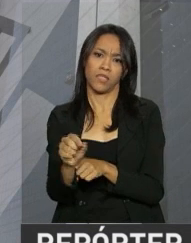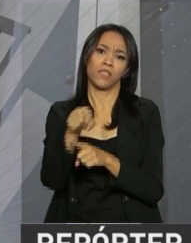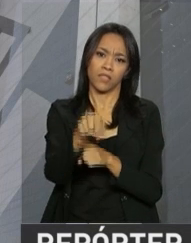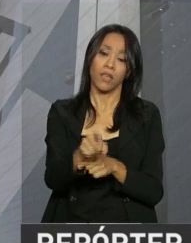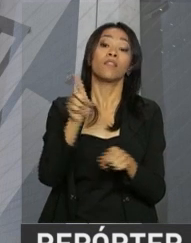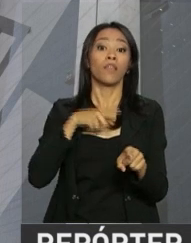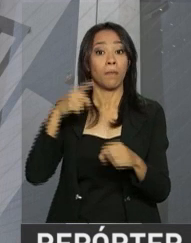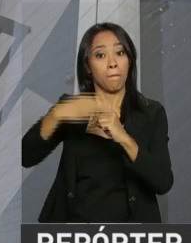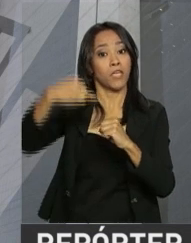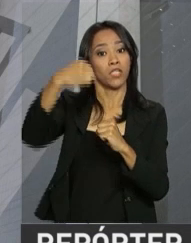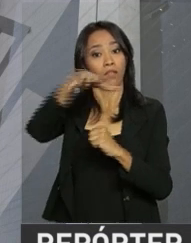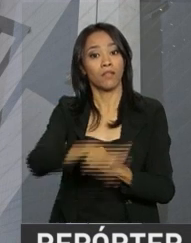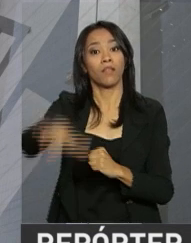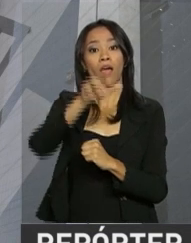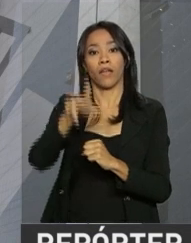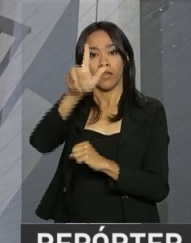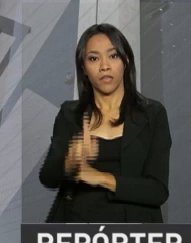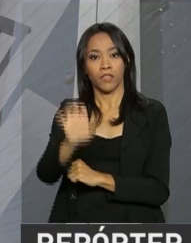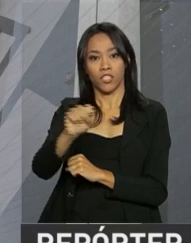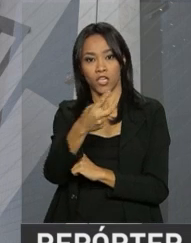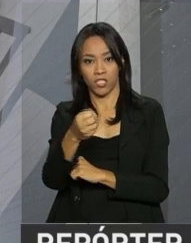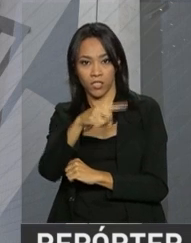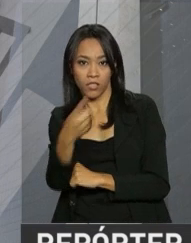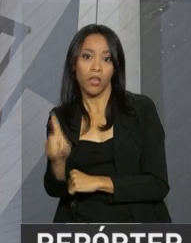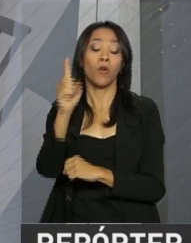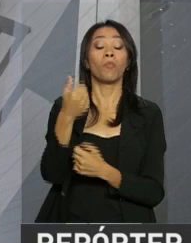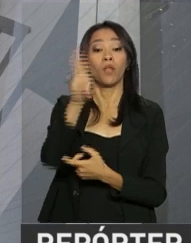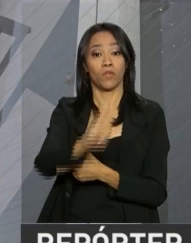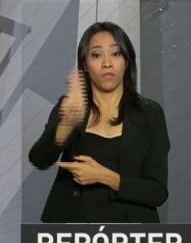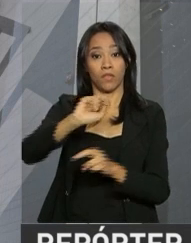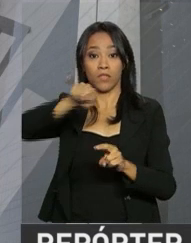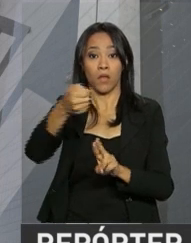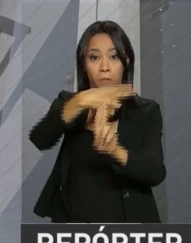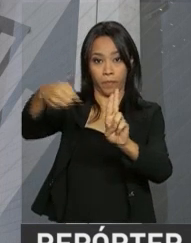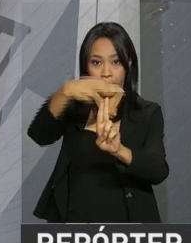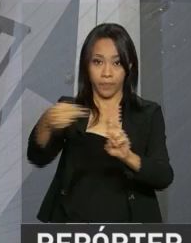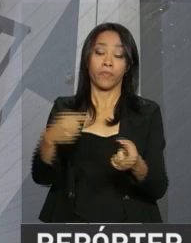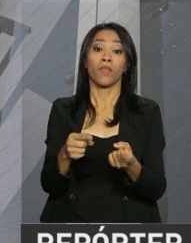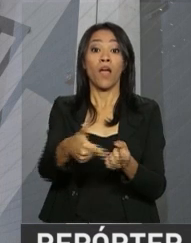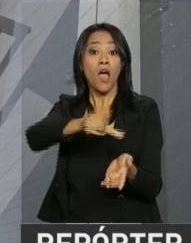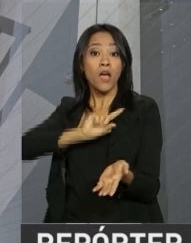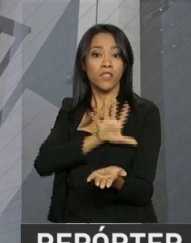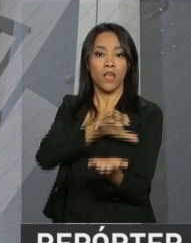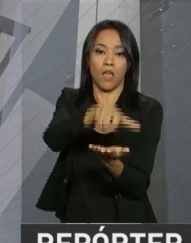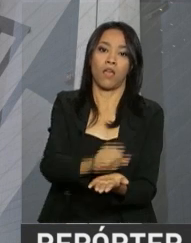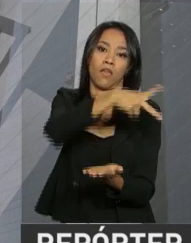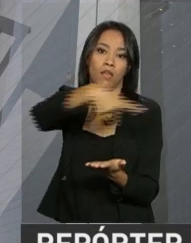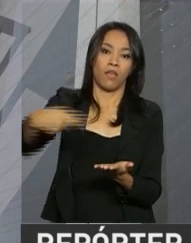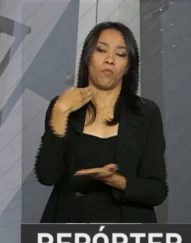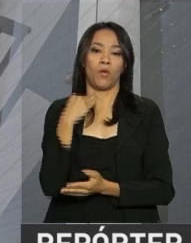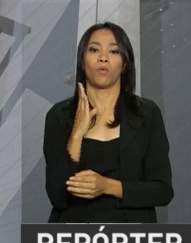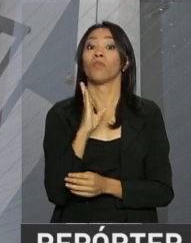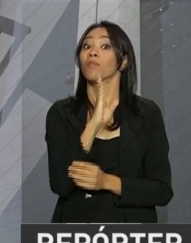e mestrado em gestão e economia de negócios pela Universidade de Brasília antes de assumir a presidência do Banco do Brasil ele